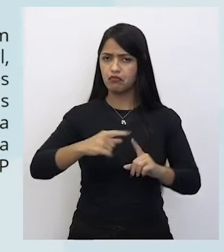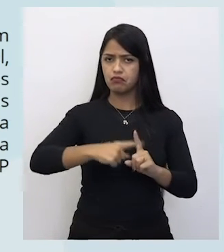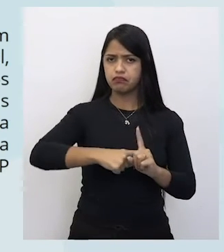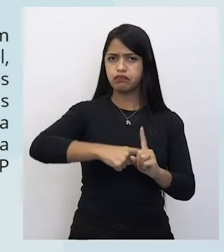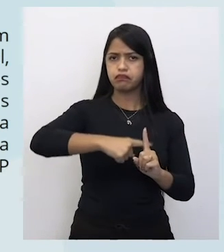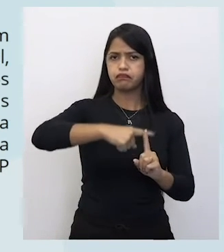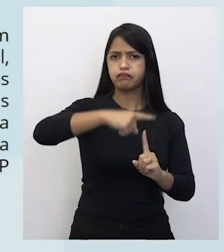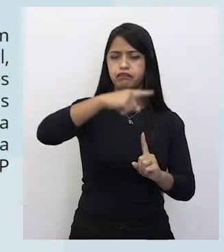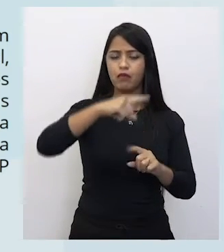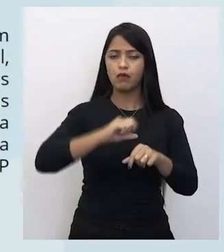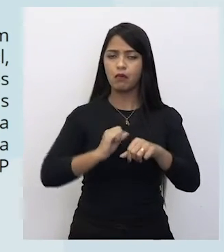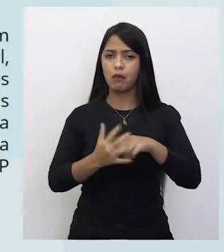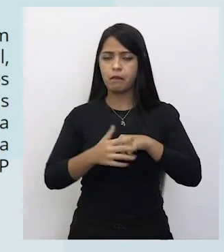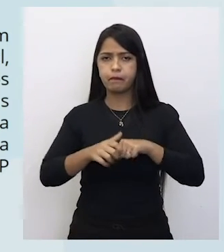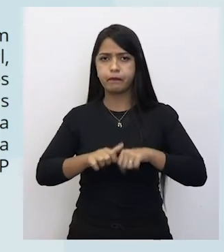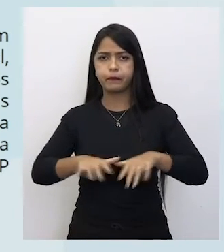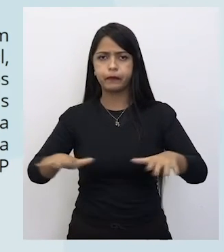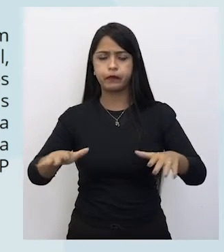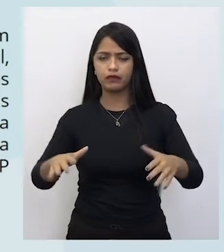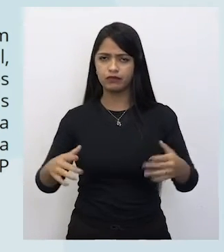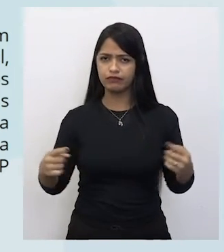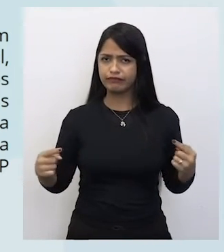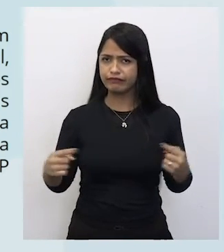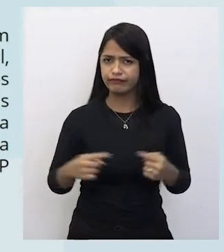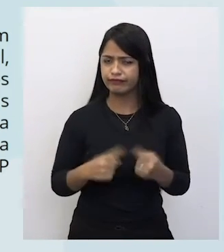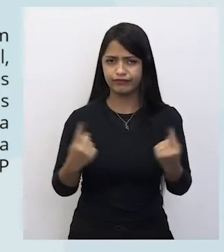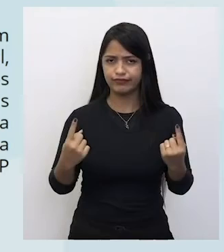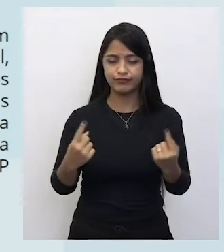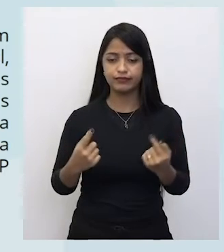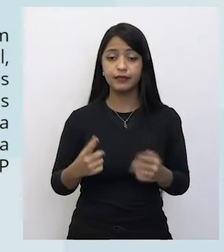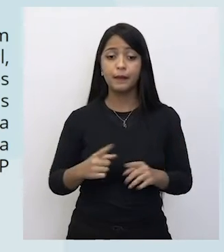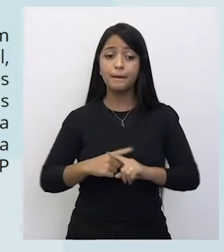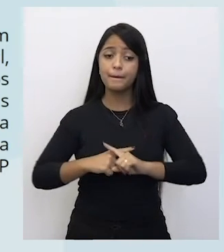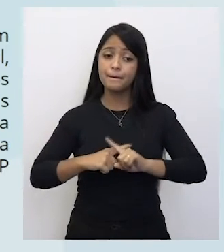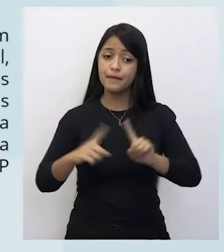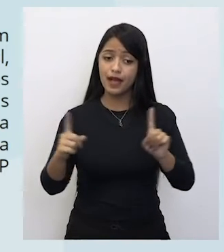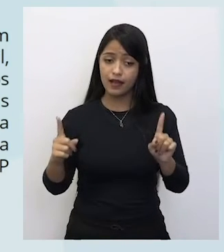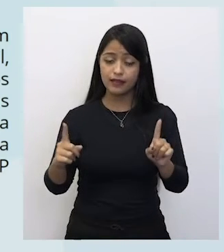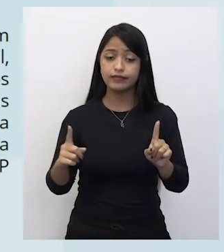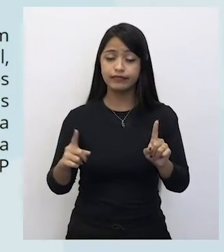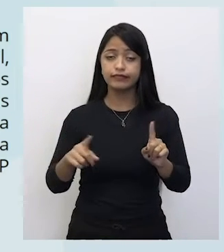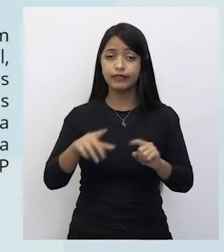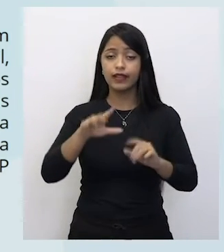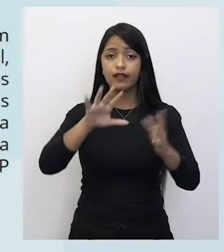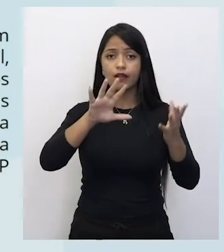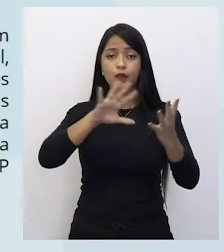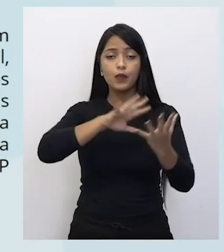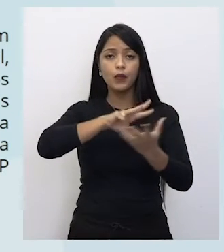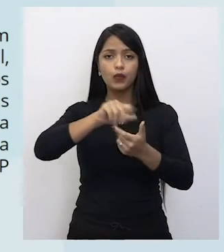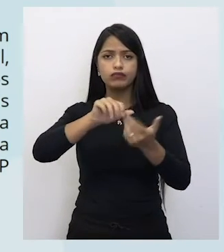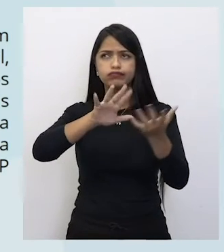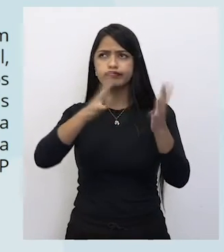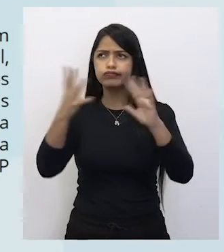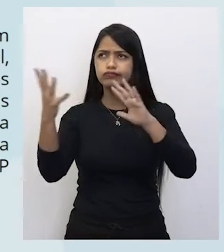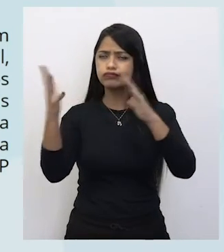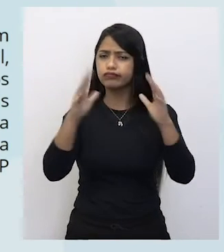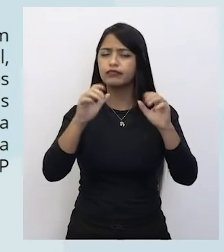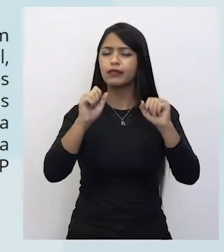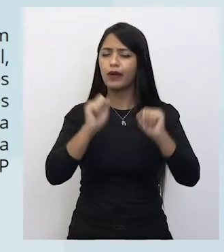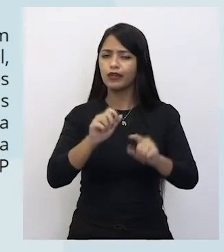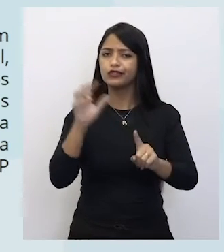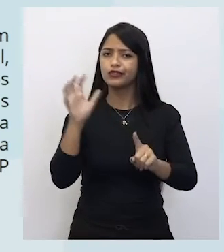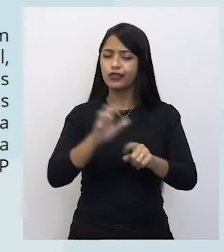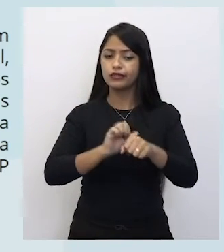e propagação da COVID-19. Apesar disso, a tese de que o clima influi na disseminação da doença